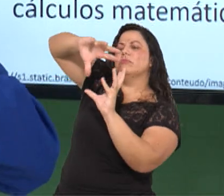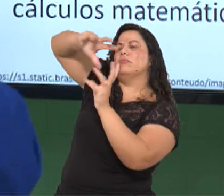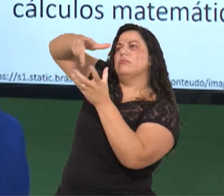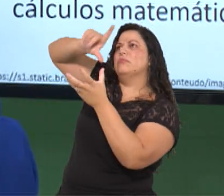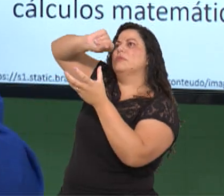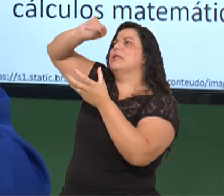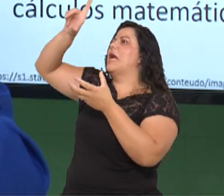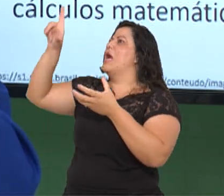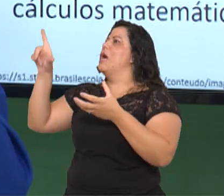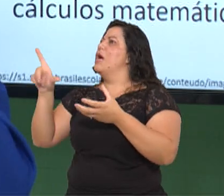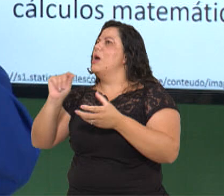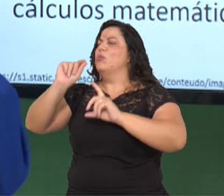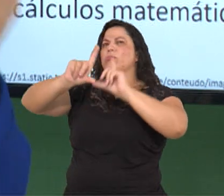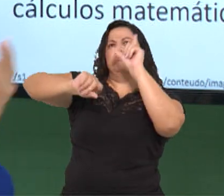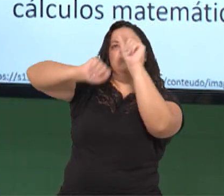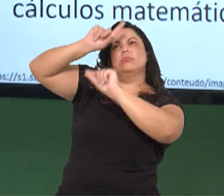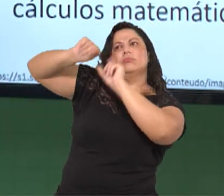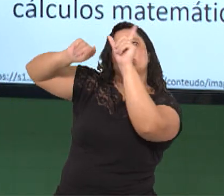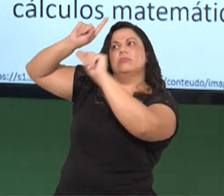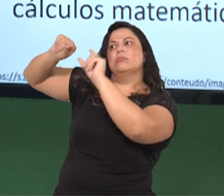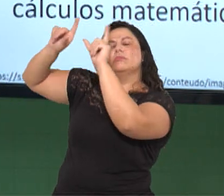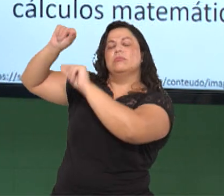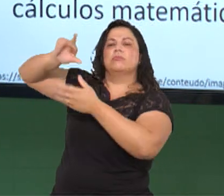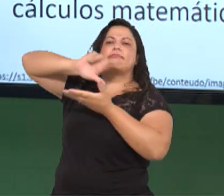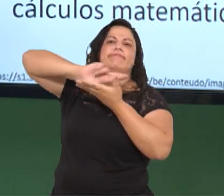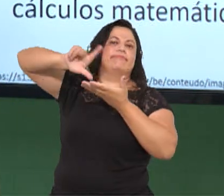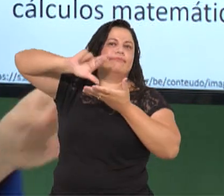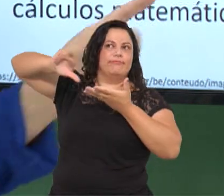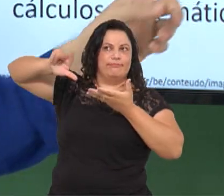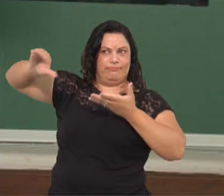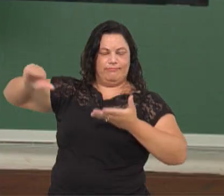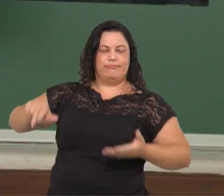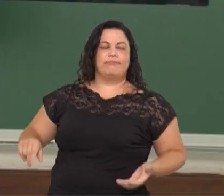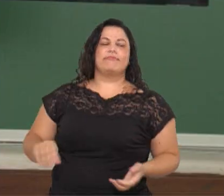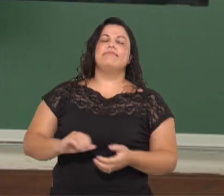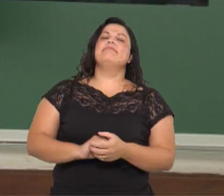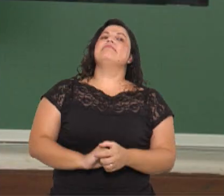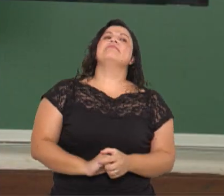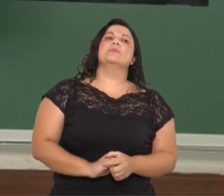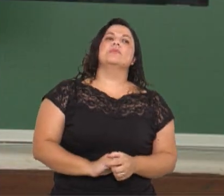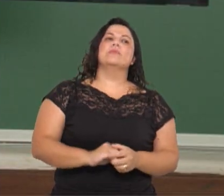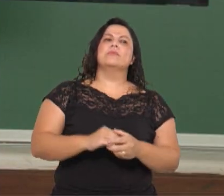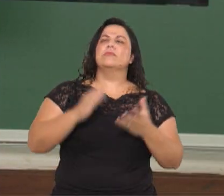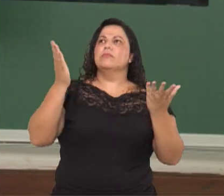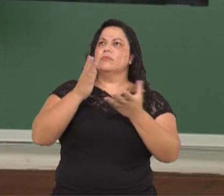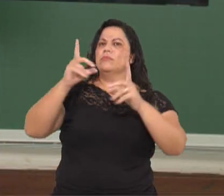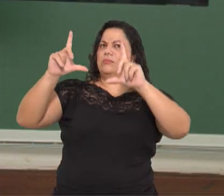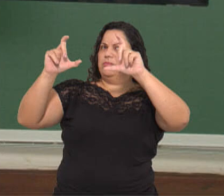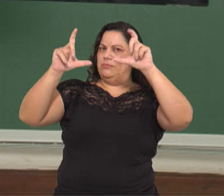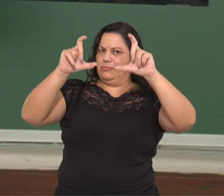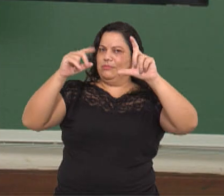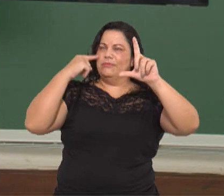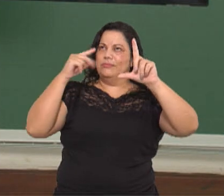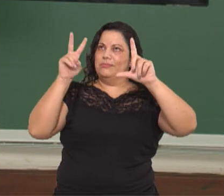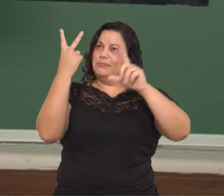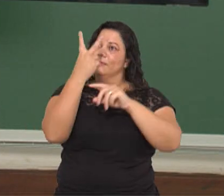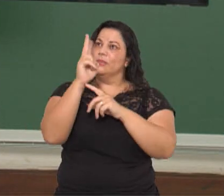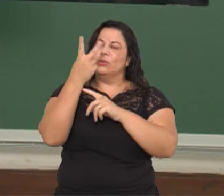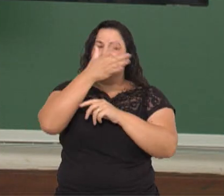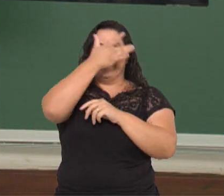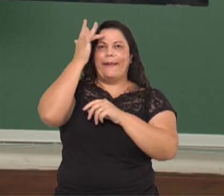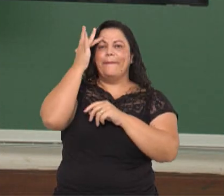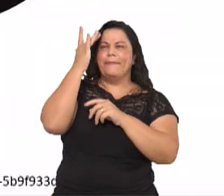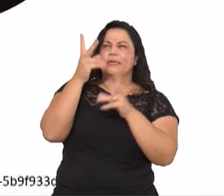Lua, os astros e entre outros elementos do universo. Eu trouxe aqui uma imagem para vocês de duas pessoas